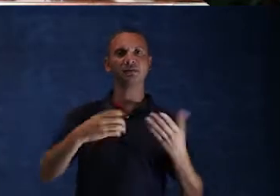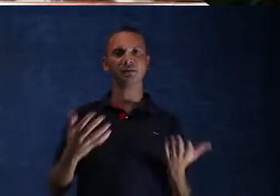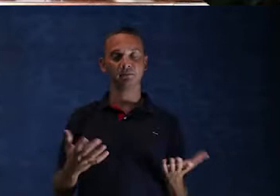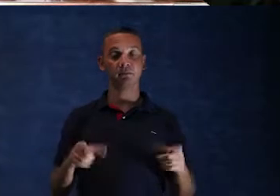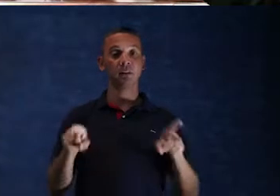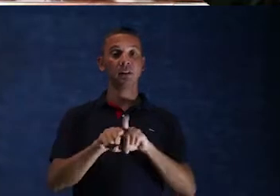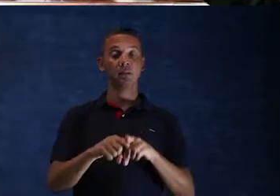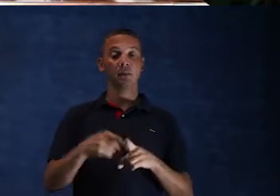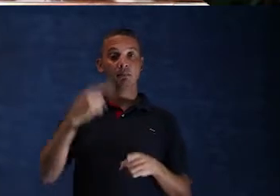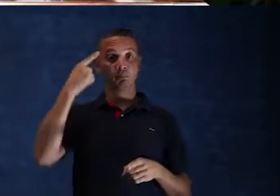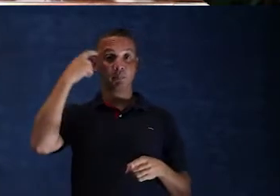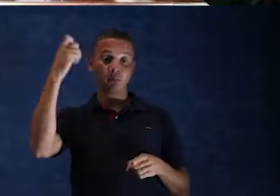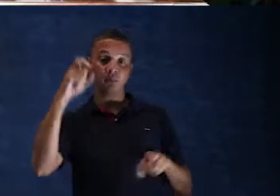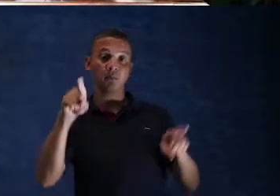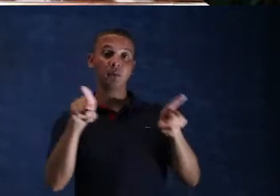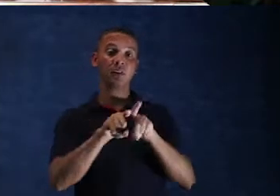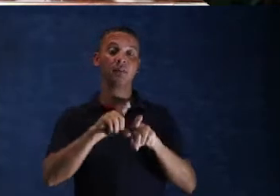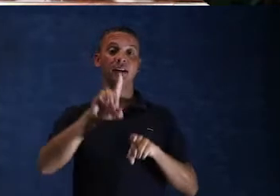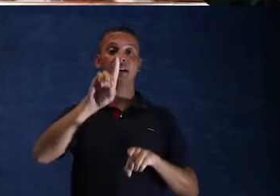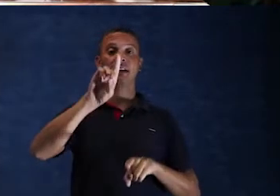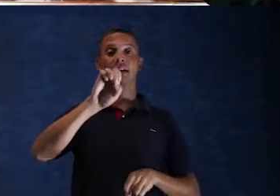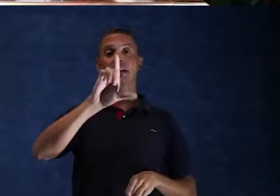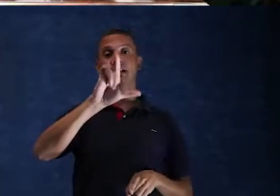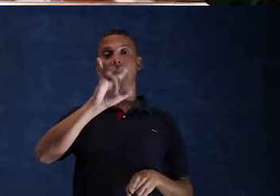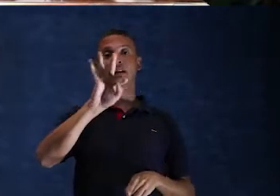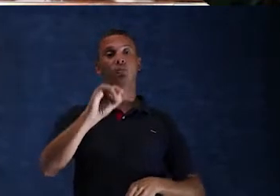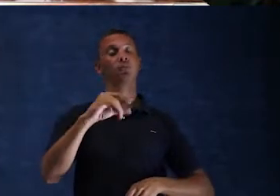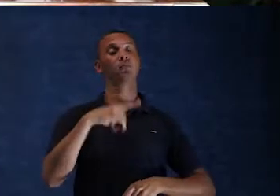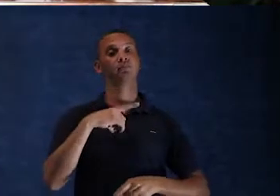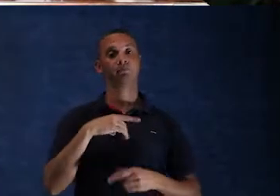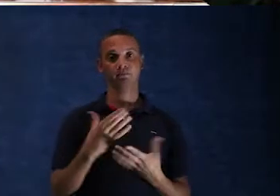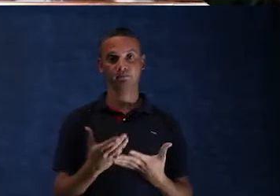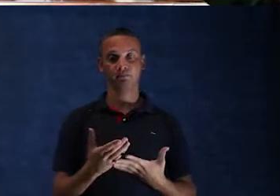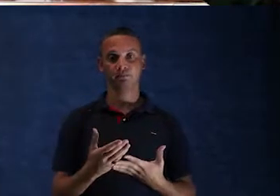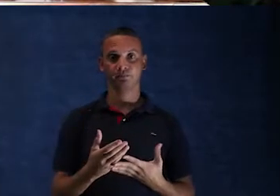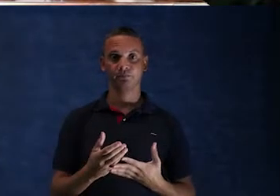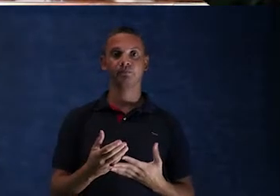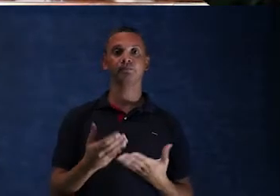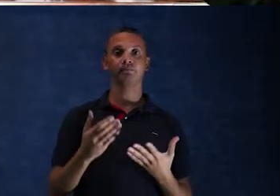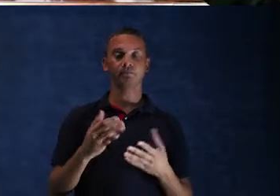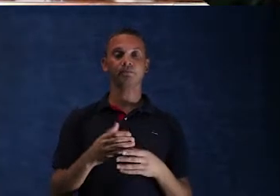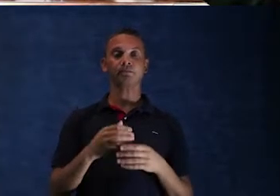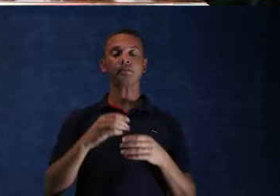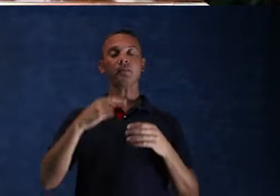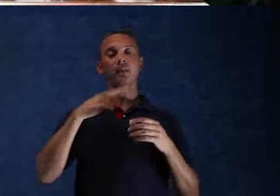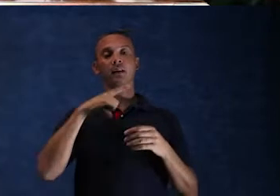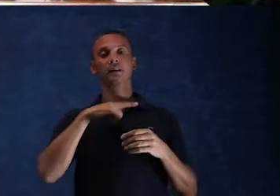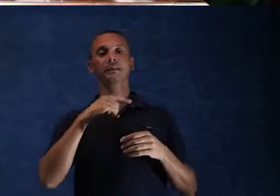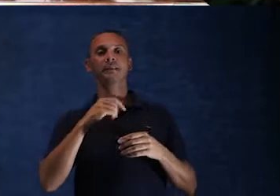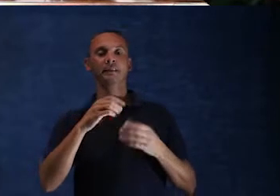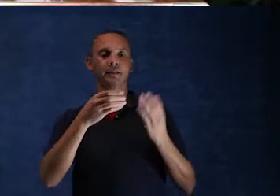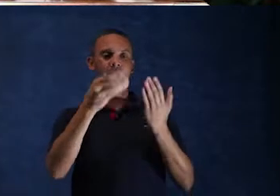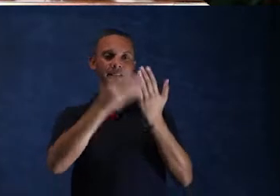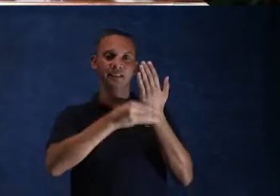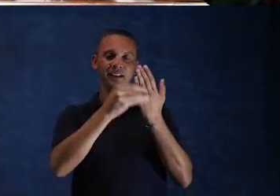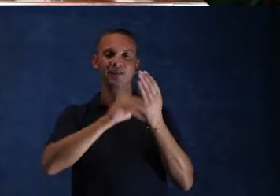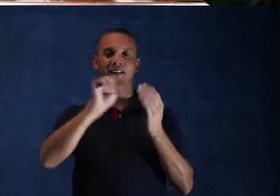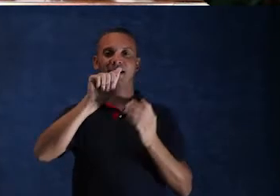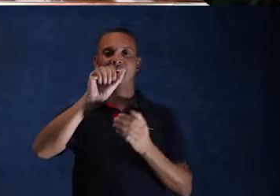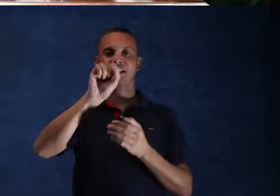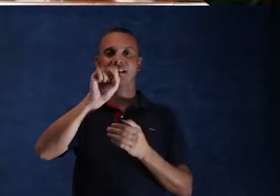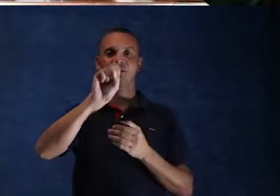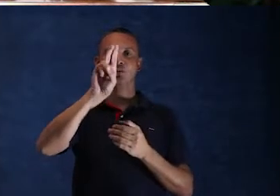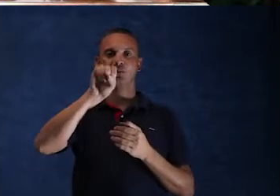delito. Distinto de O Crime da Gávea, a obra de Assunção não oferece resistência ao leitor.